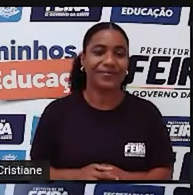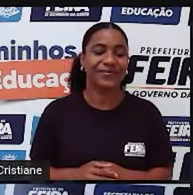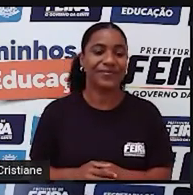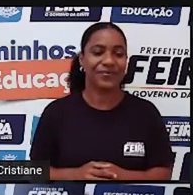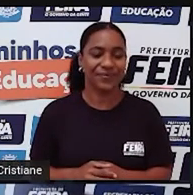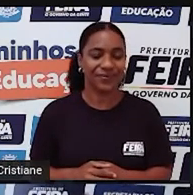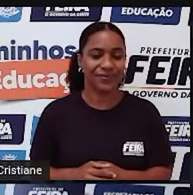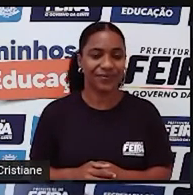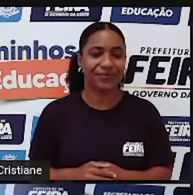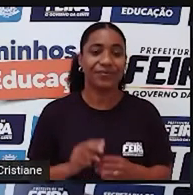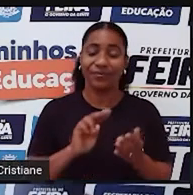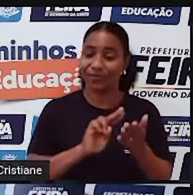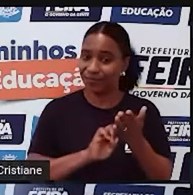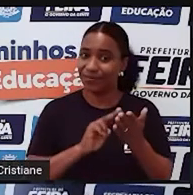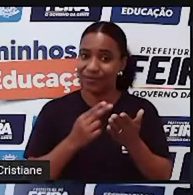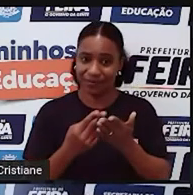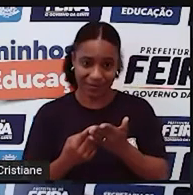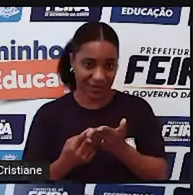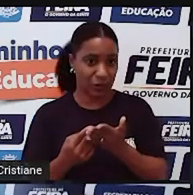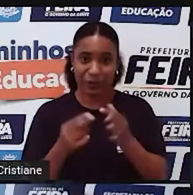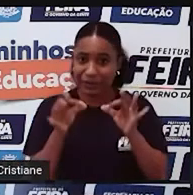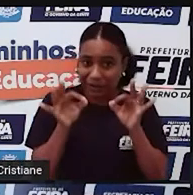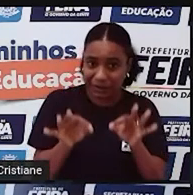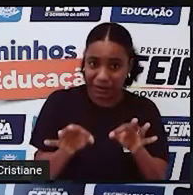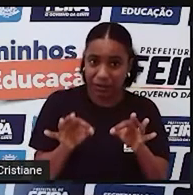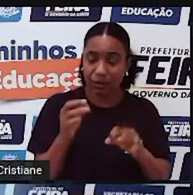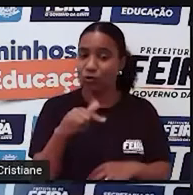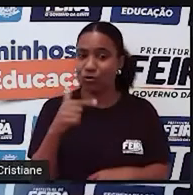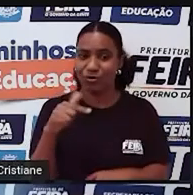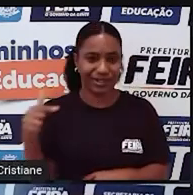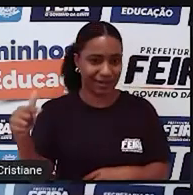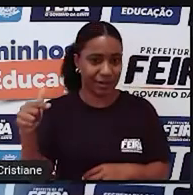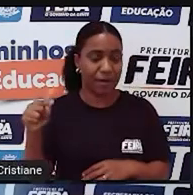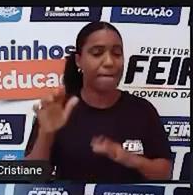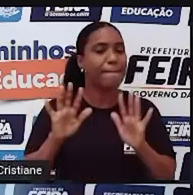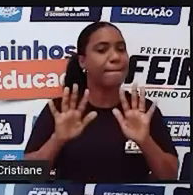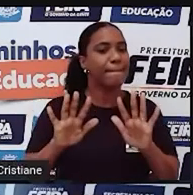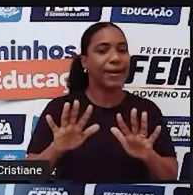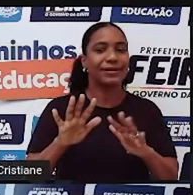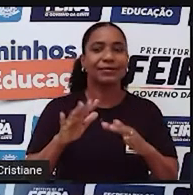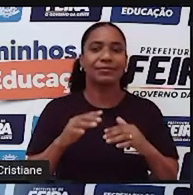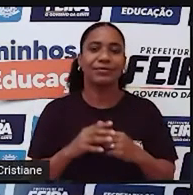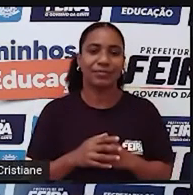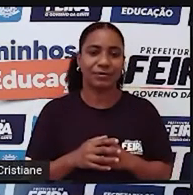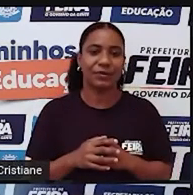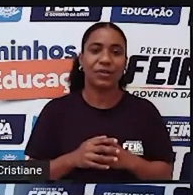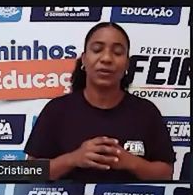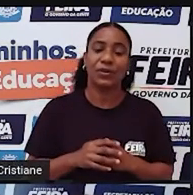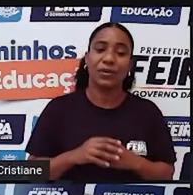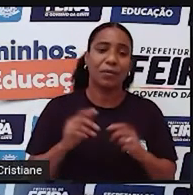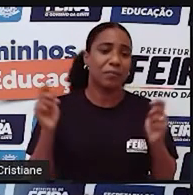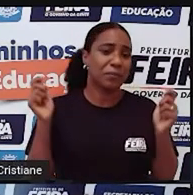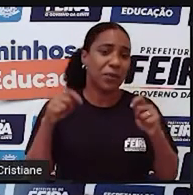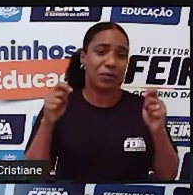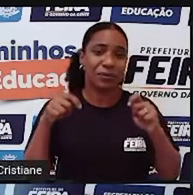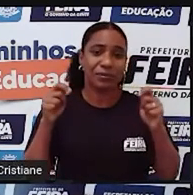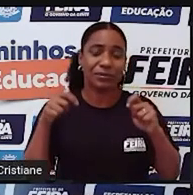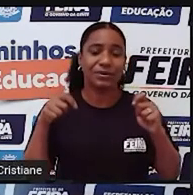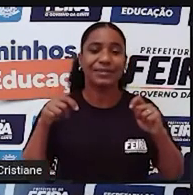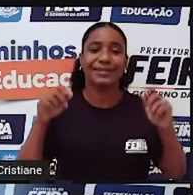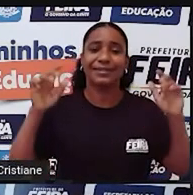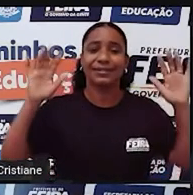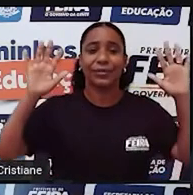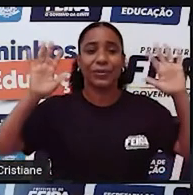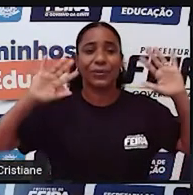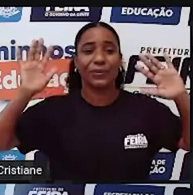uma espécie, né? Não tem assim uma tradução específica, mas alguma coisa de movimento no ar. Vocês vão conseguir entender melhor